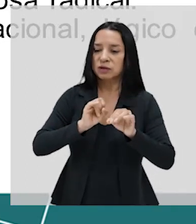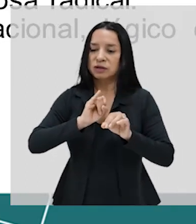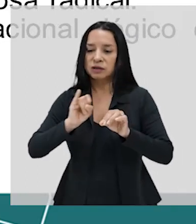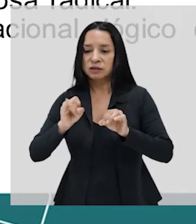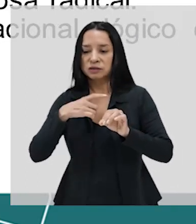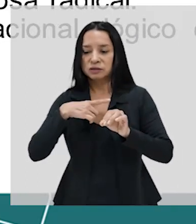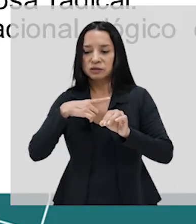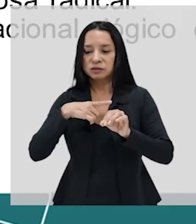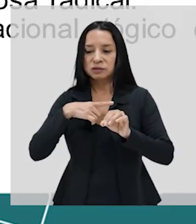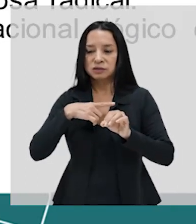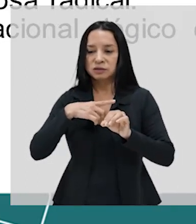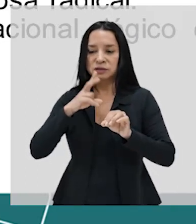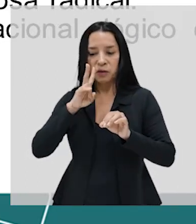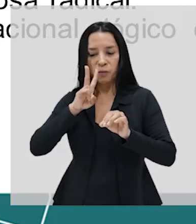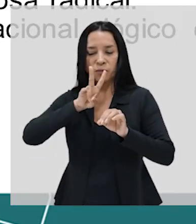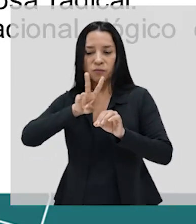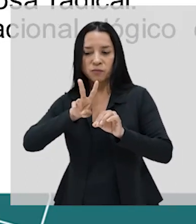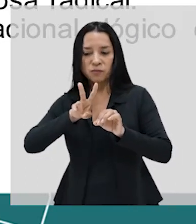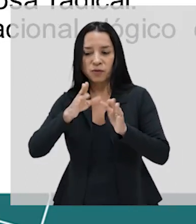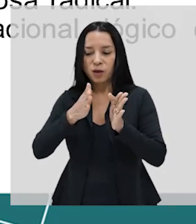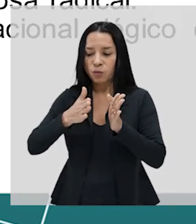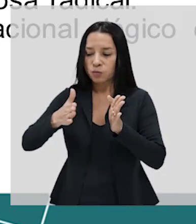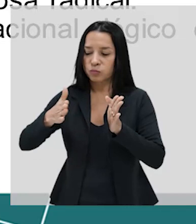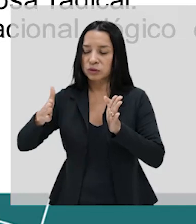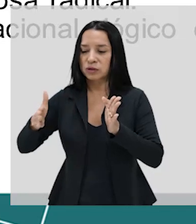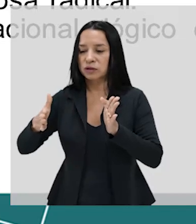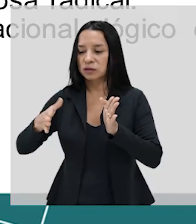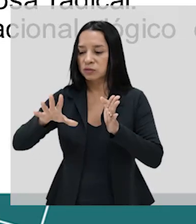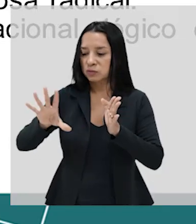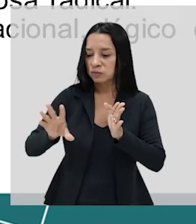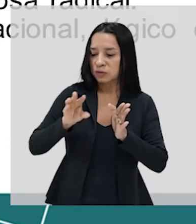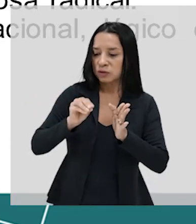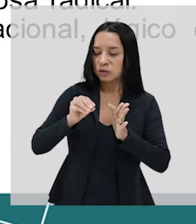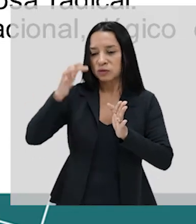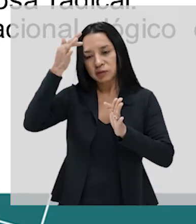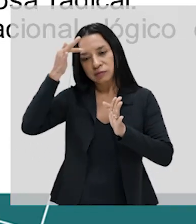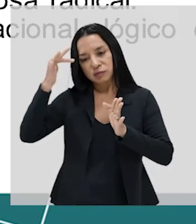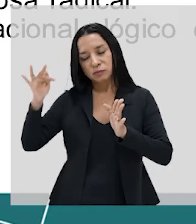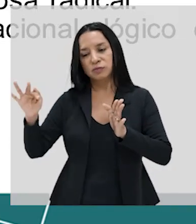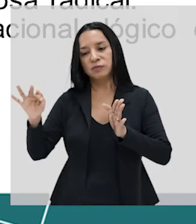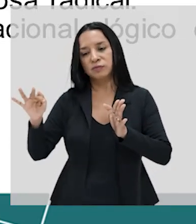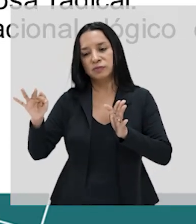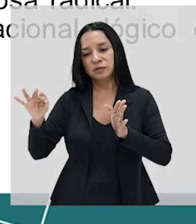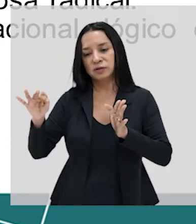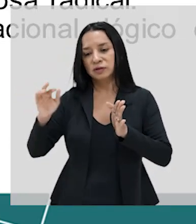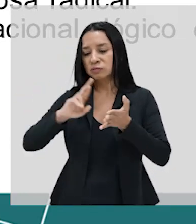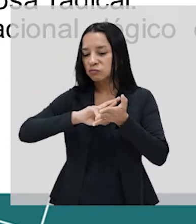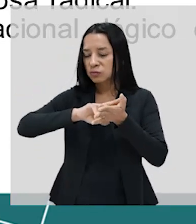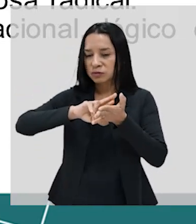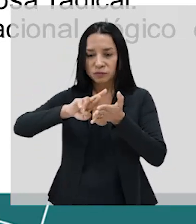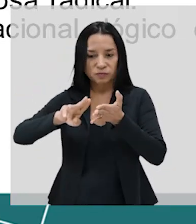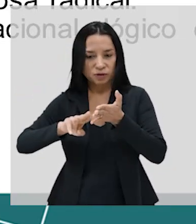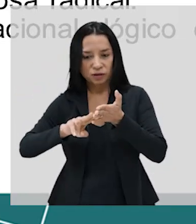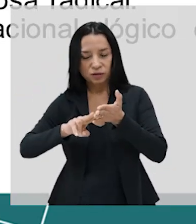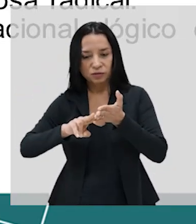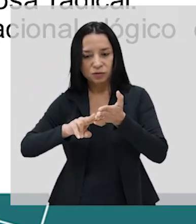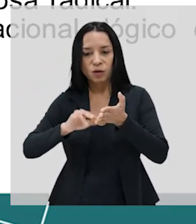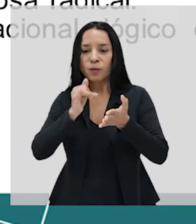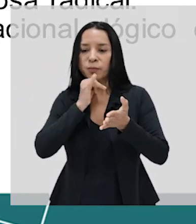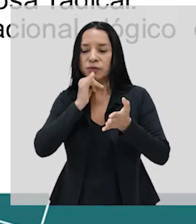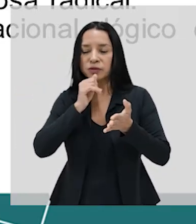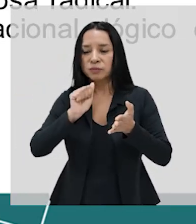filosofia antiga, por exemplo, você tem o período pré-socrático, você tem o período socrático, você tem o período sistemático. Aí vem Aristóteles, por